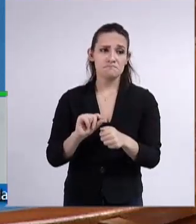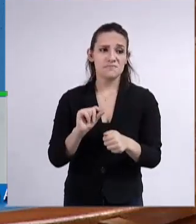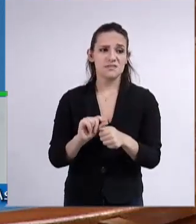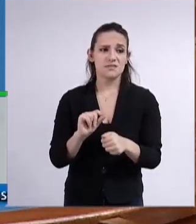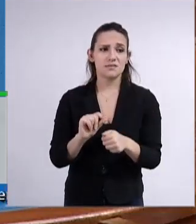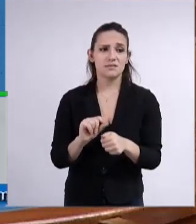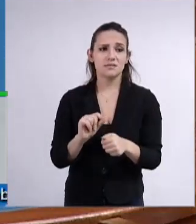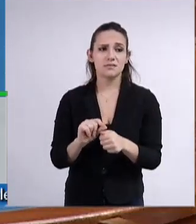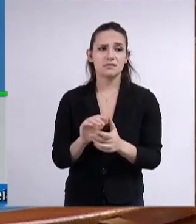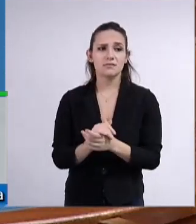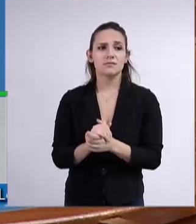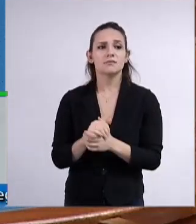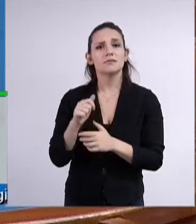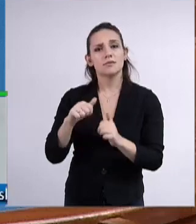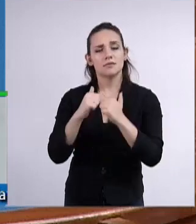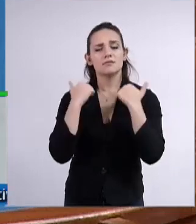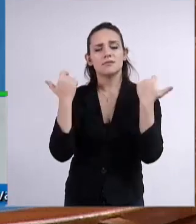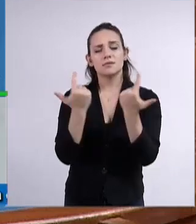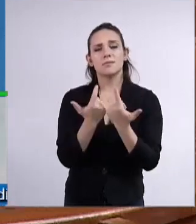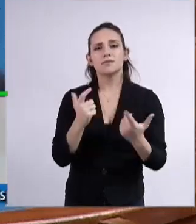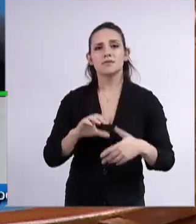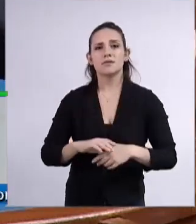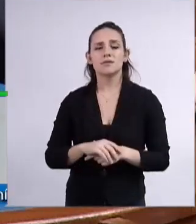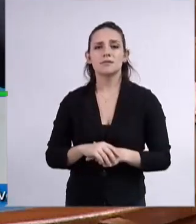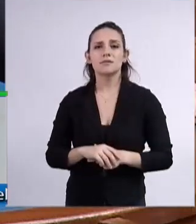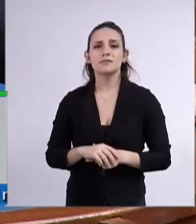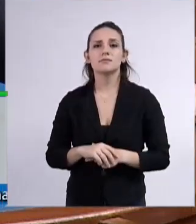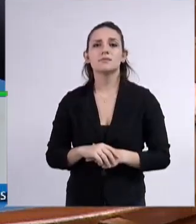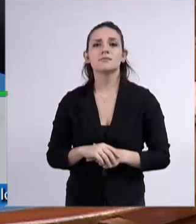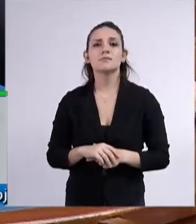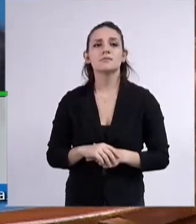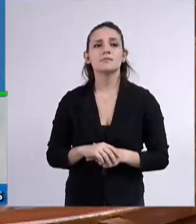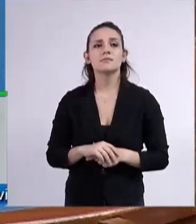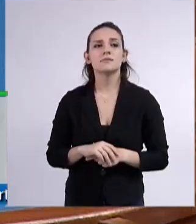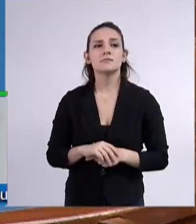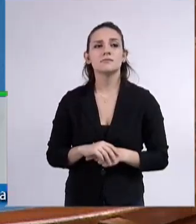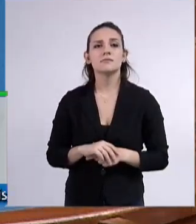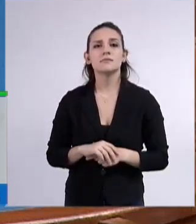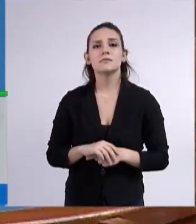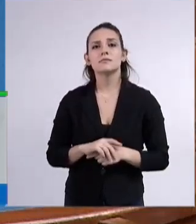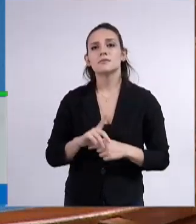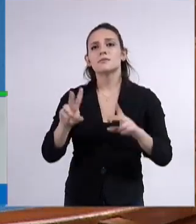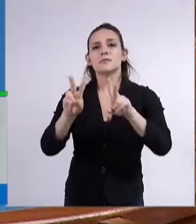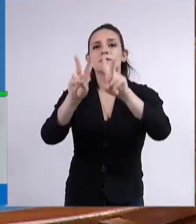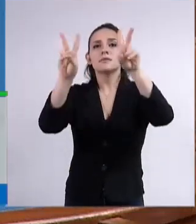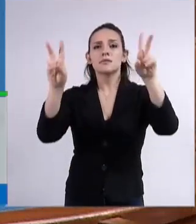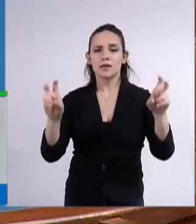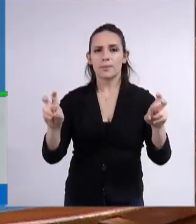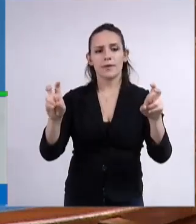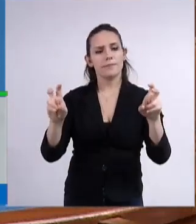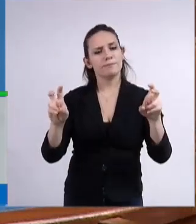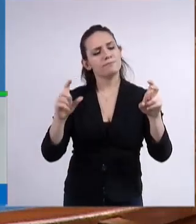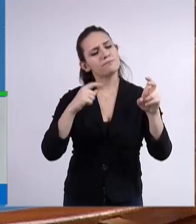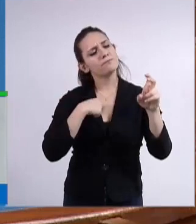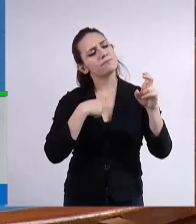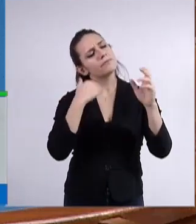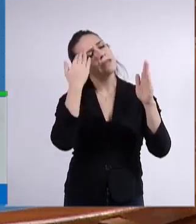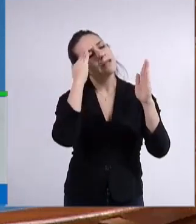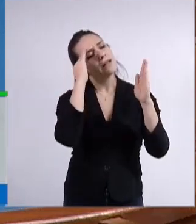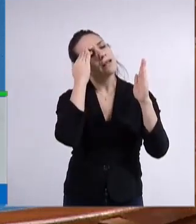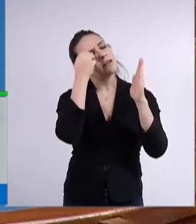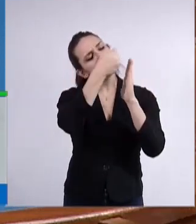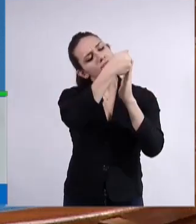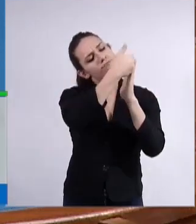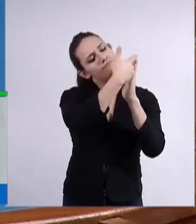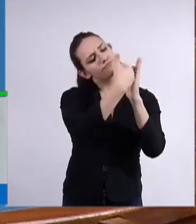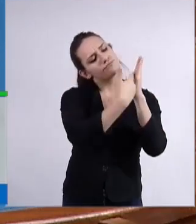realizamos nessa casa com o título Desvendando o aumento e a composição da fatura